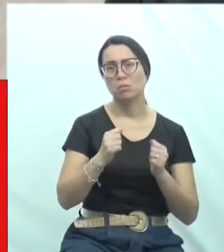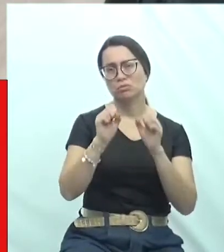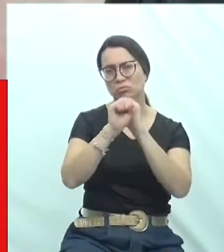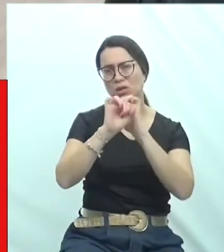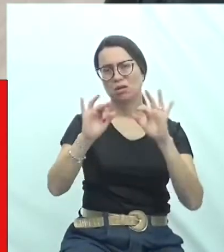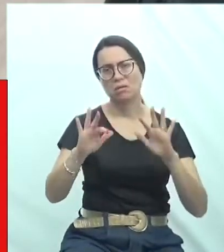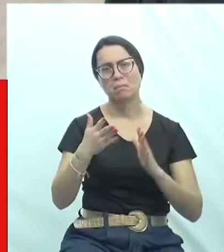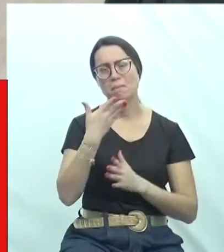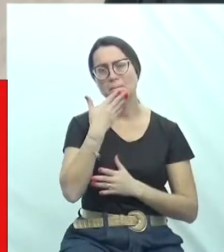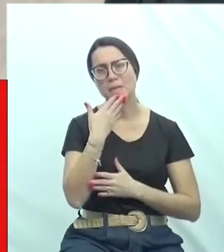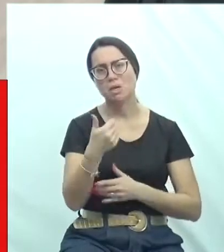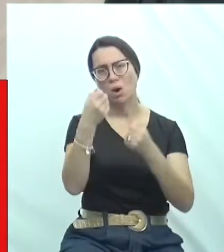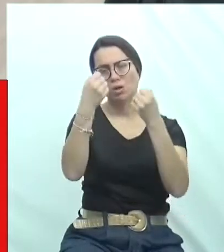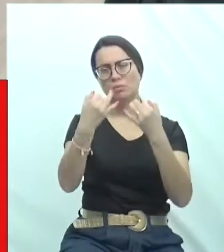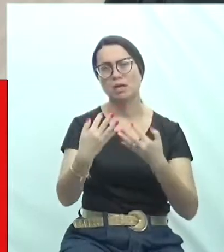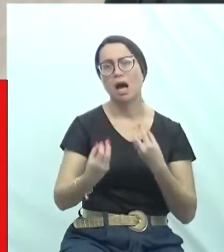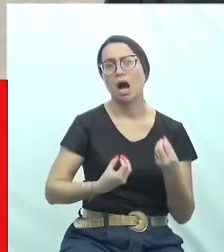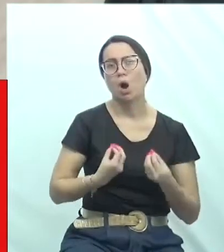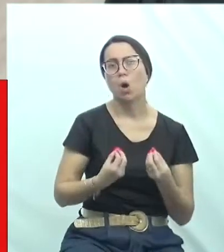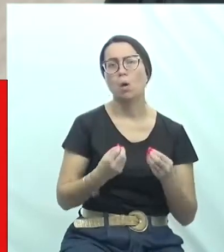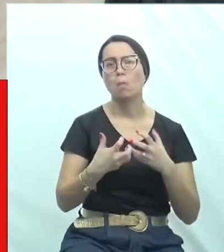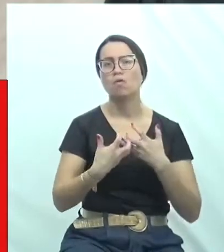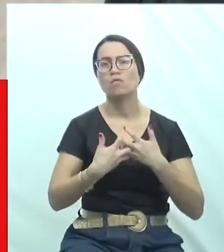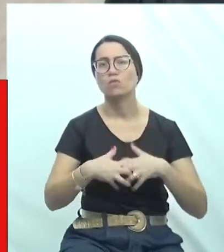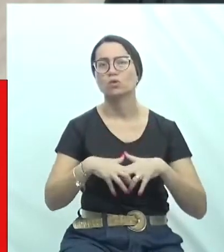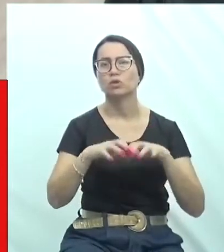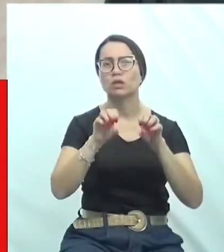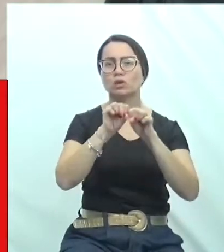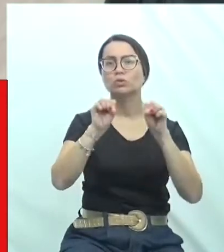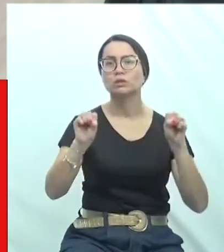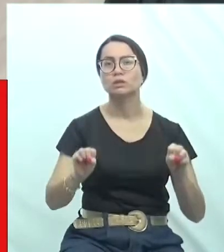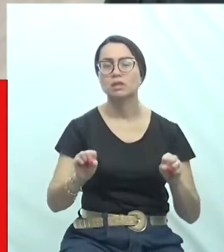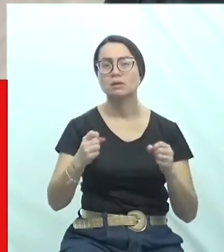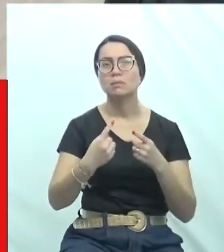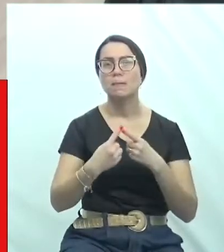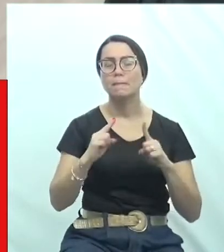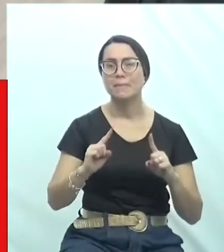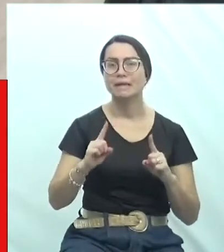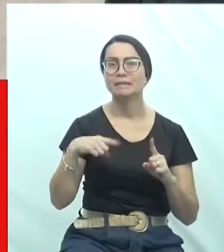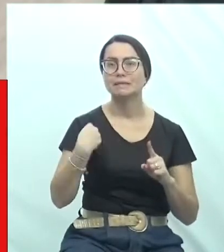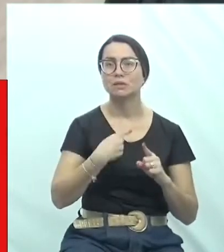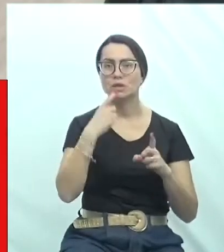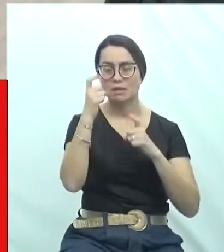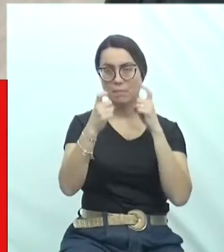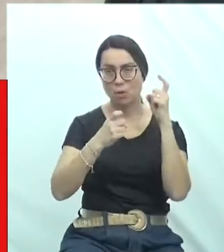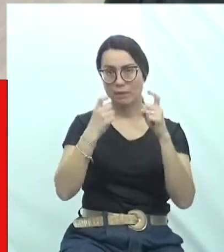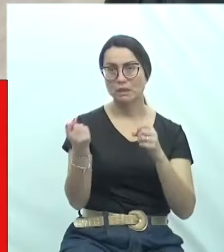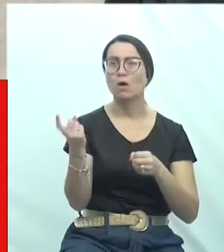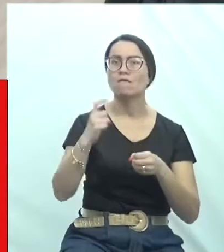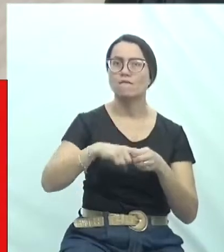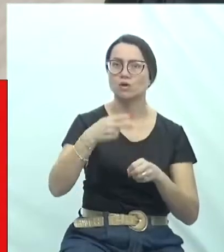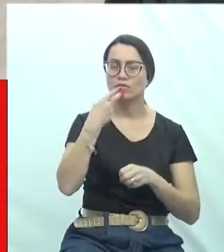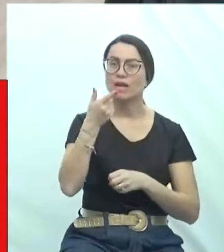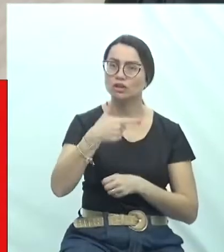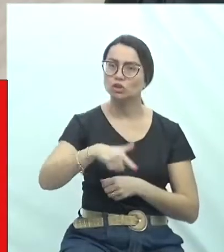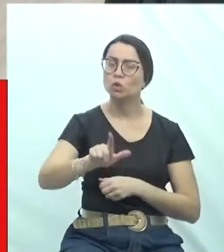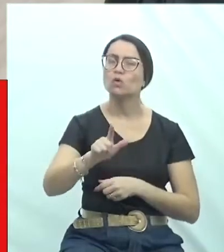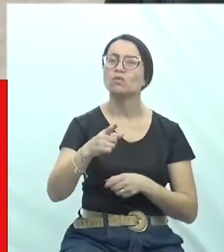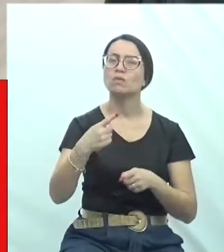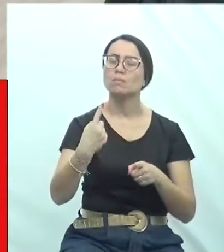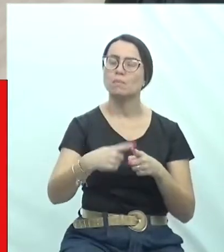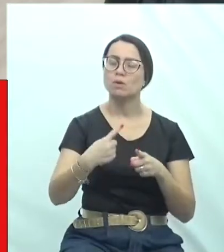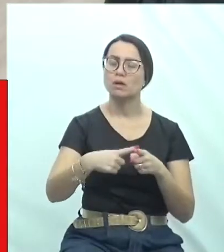como funciona o nosso sistema, enfim, toda essa parte. Mas a nossa grande preocupação, enfatizo porque é preocupante, é